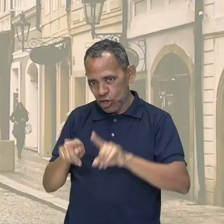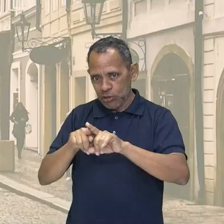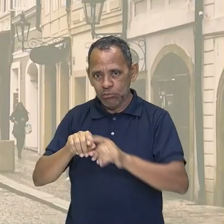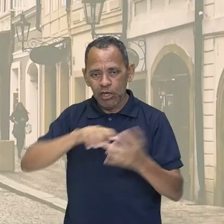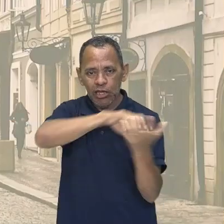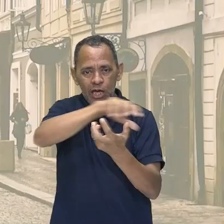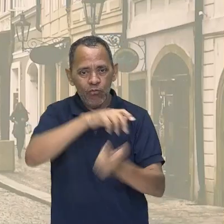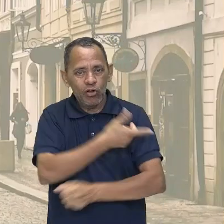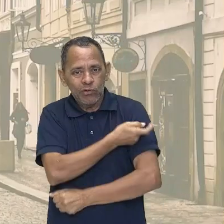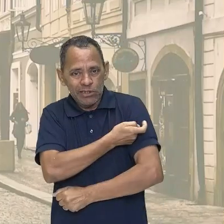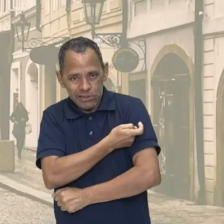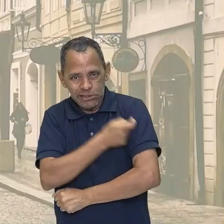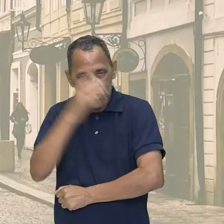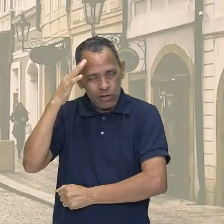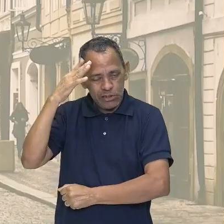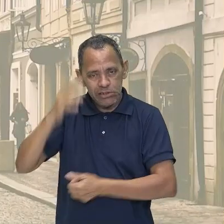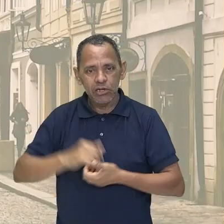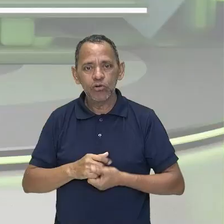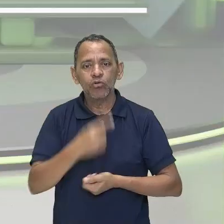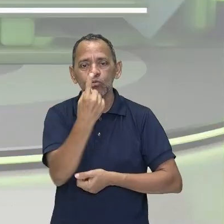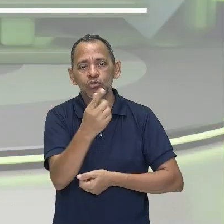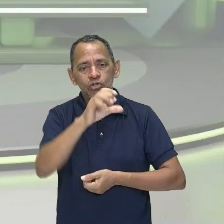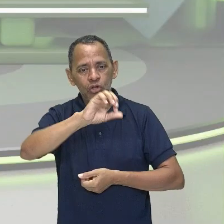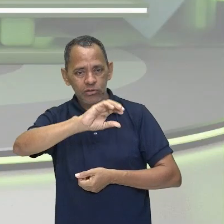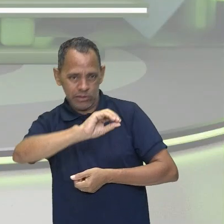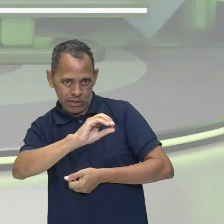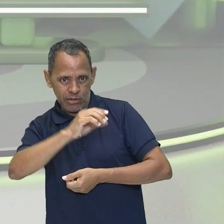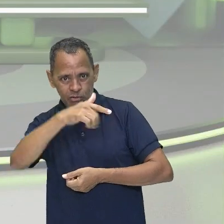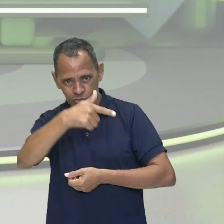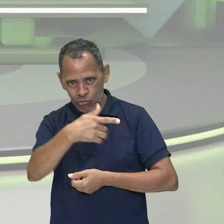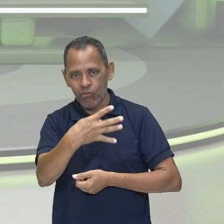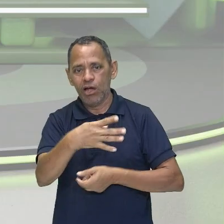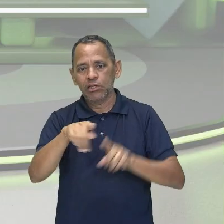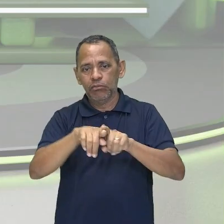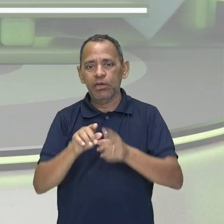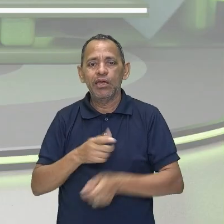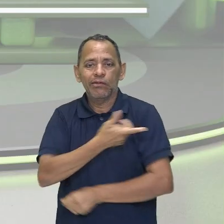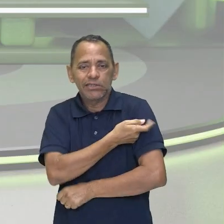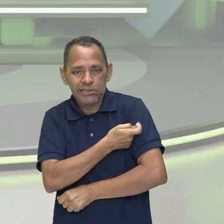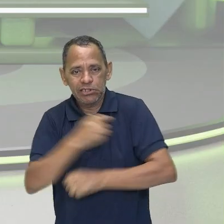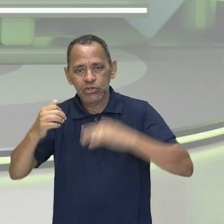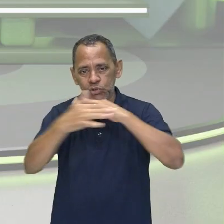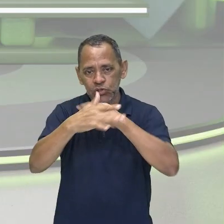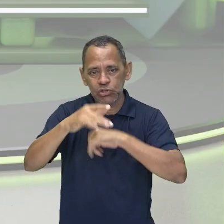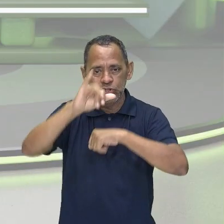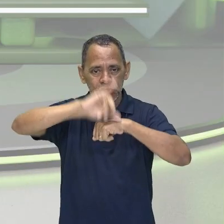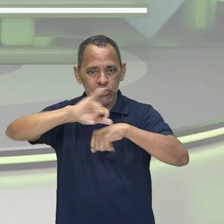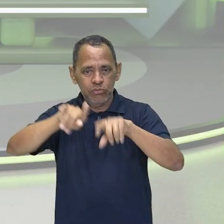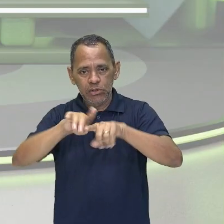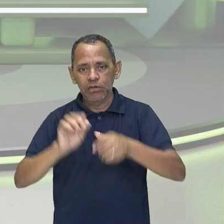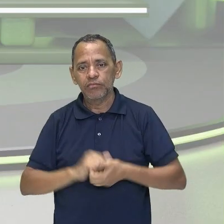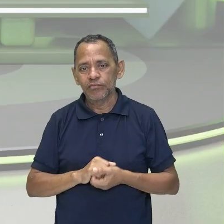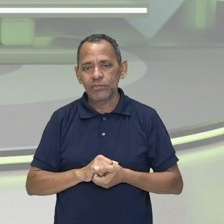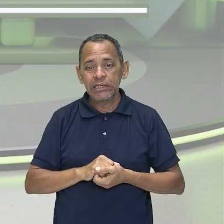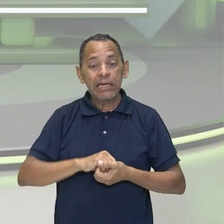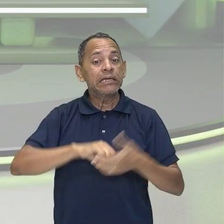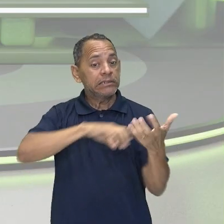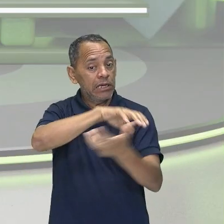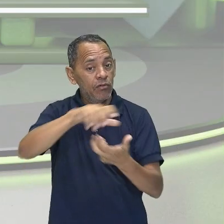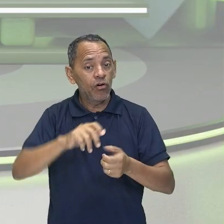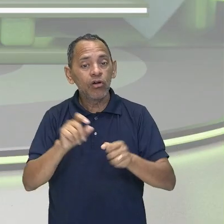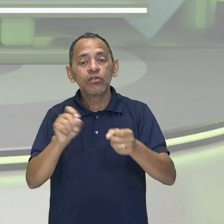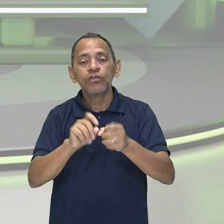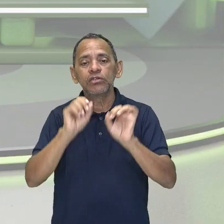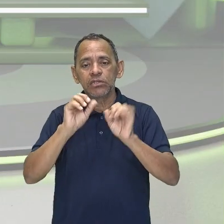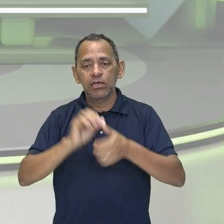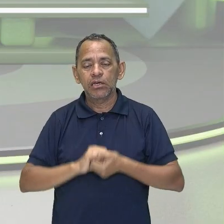aconteceu no Rio de Janeiro em 1904. Bem, a revolta da vacina em 1904 fez com que